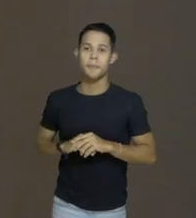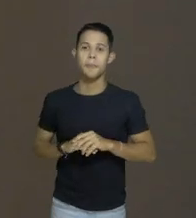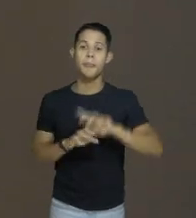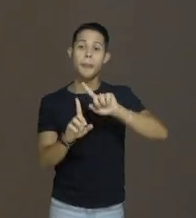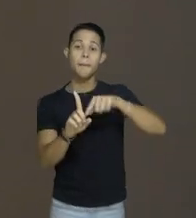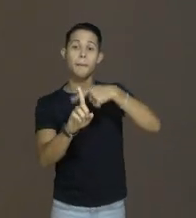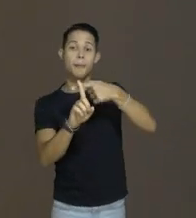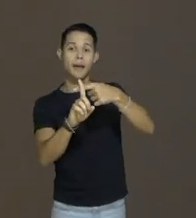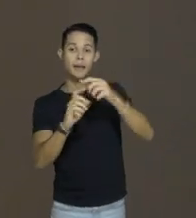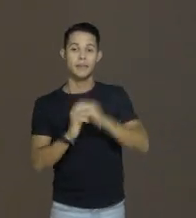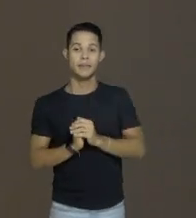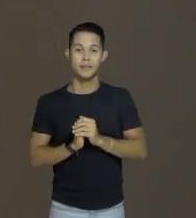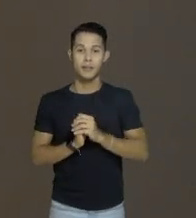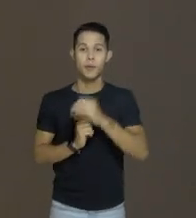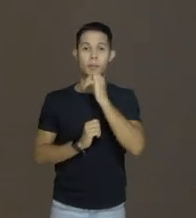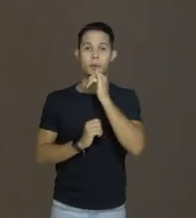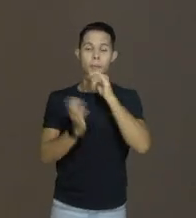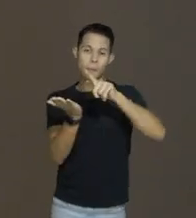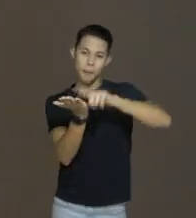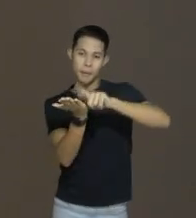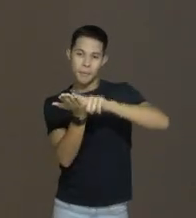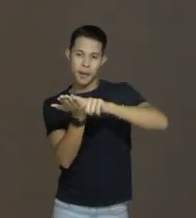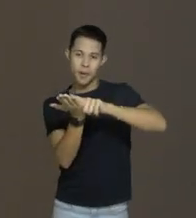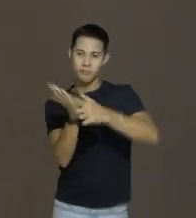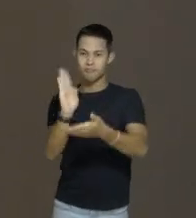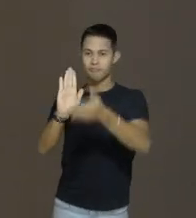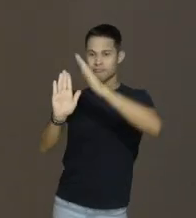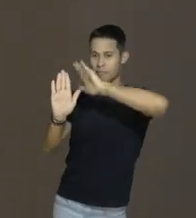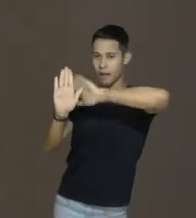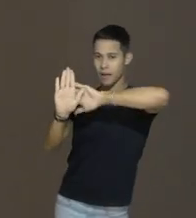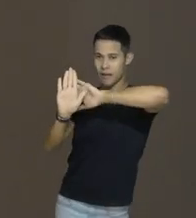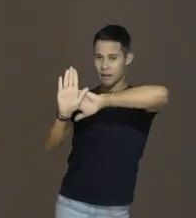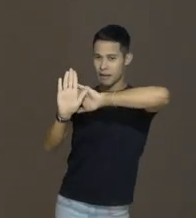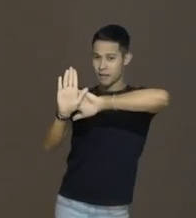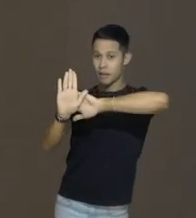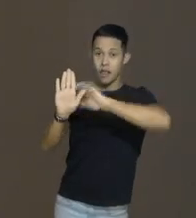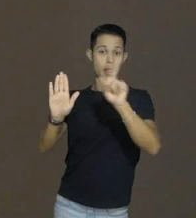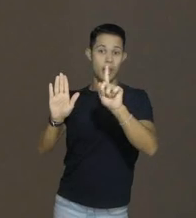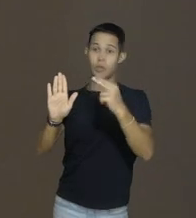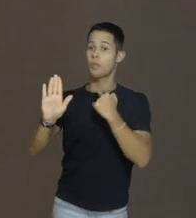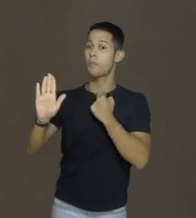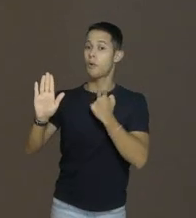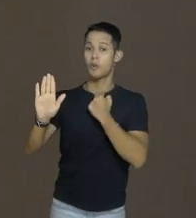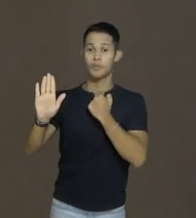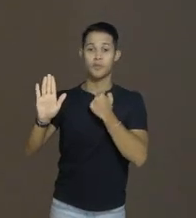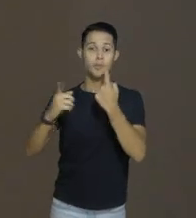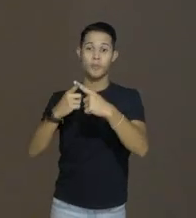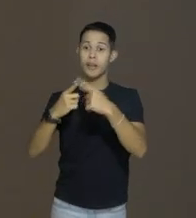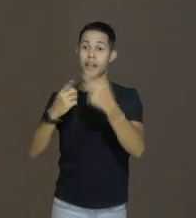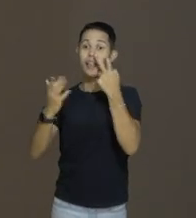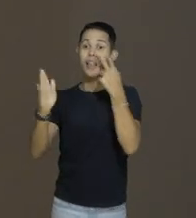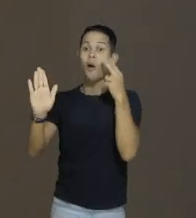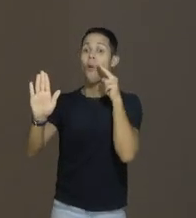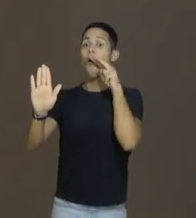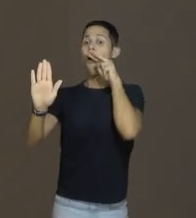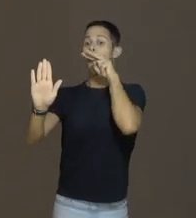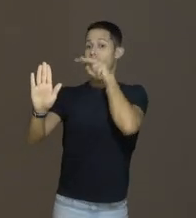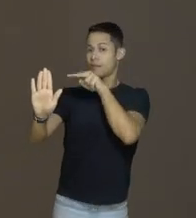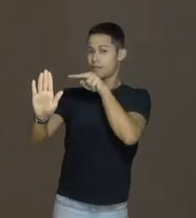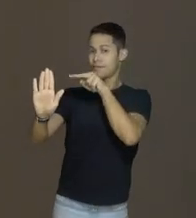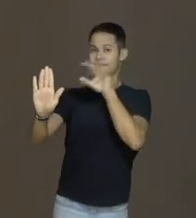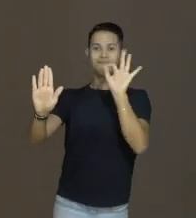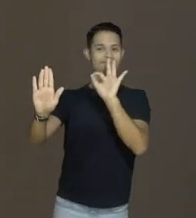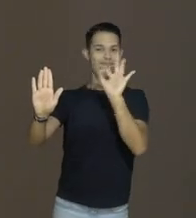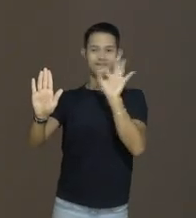trás, assim, porque eles fazem a prova e entregam, eles não olham se tem questão atrás. Então, as provas de TDAH